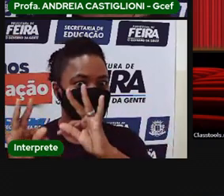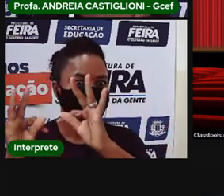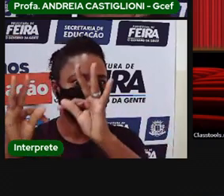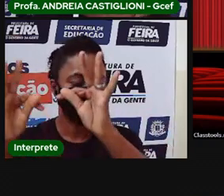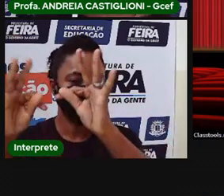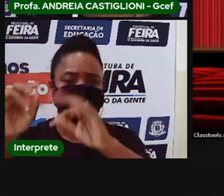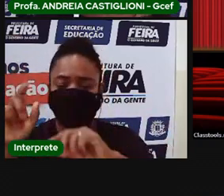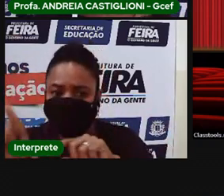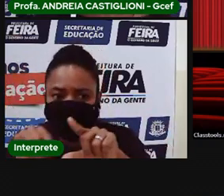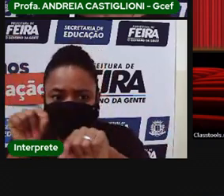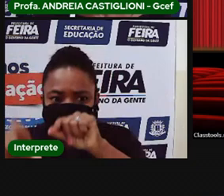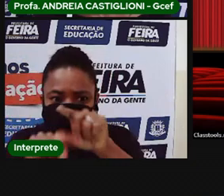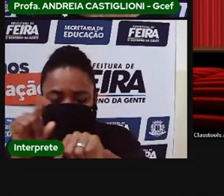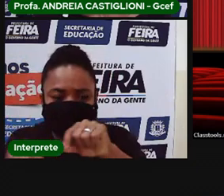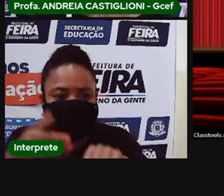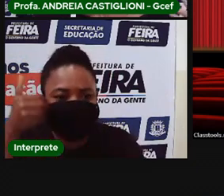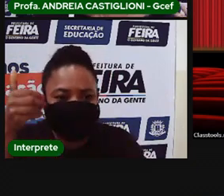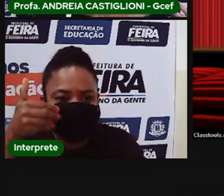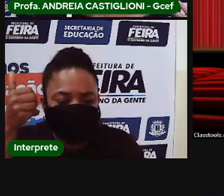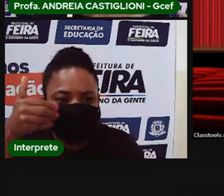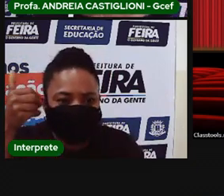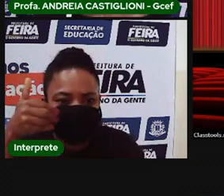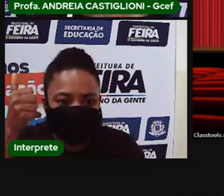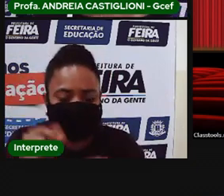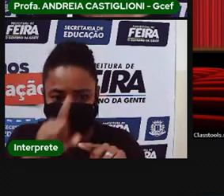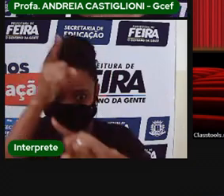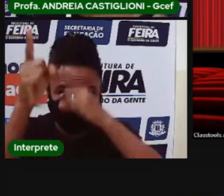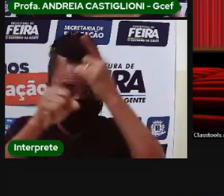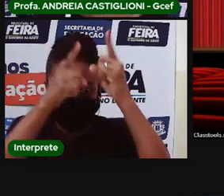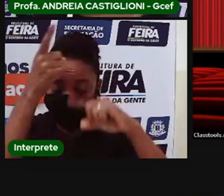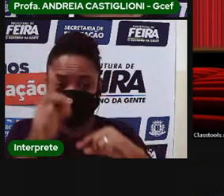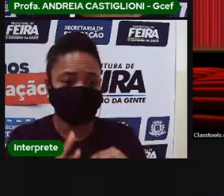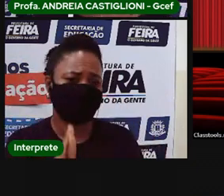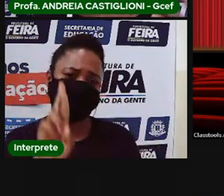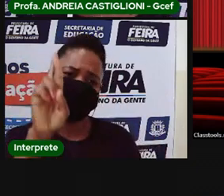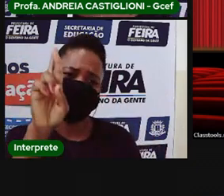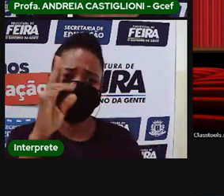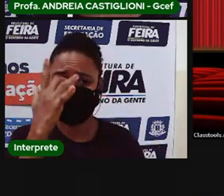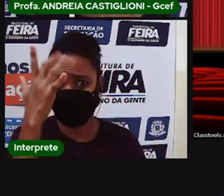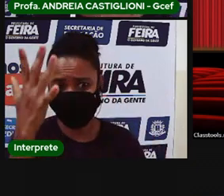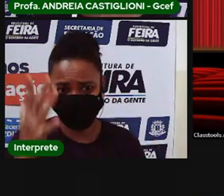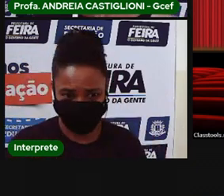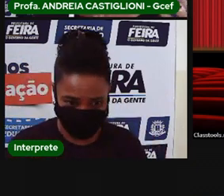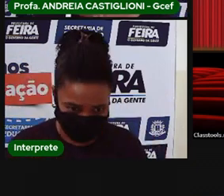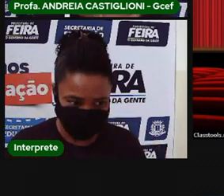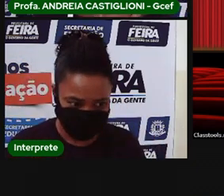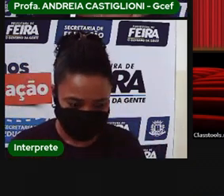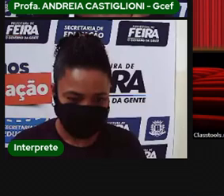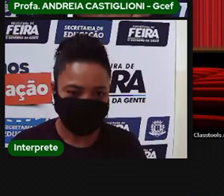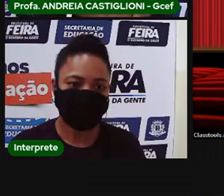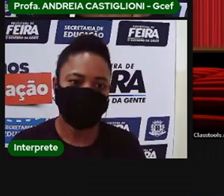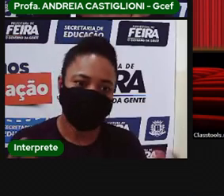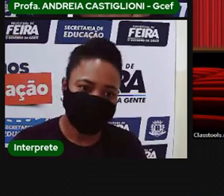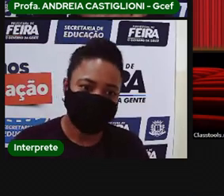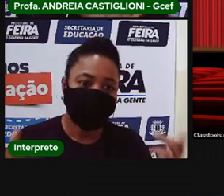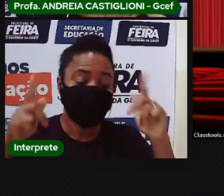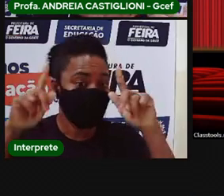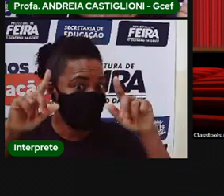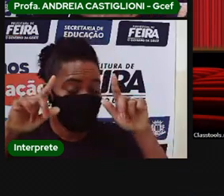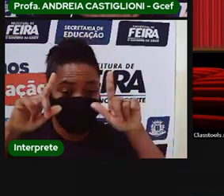de uma forma mais fácil. Porque até pouco tempo atrás, esse material era muito difícil, né? Como Marília falou, o uso do